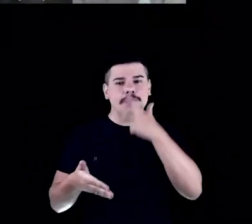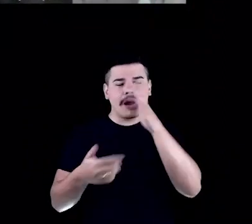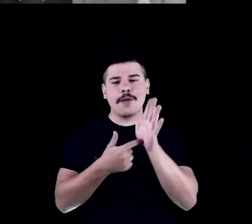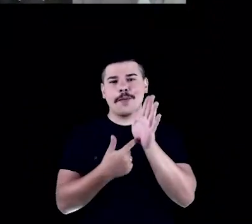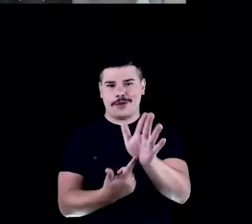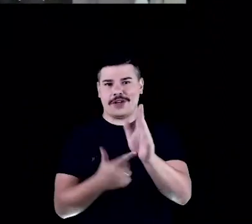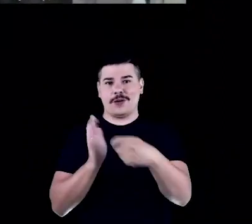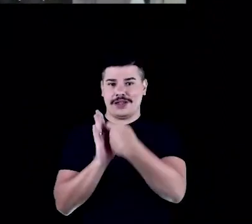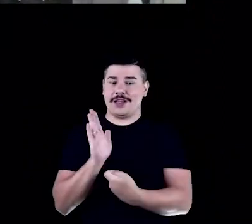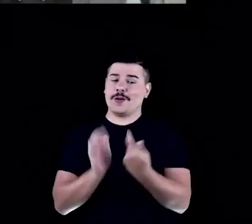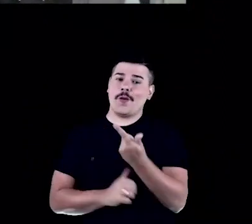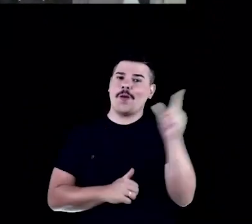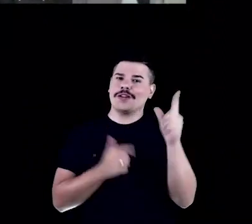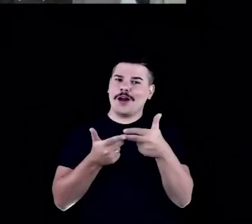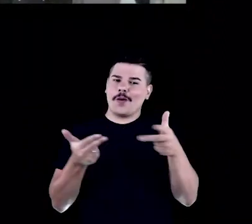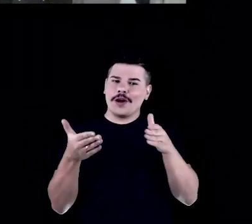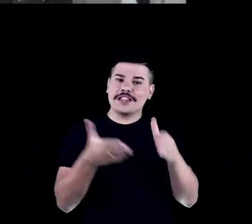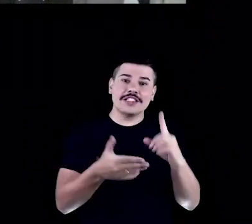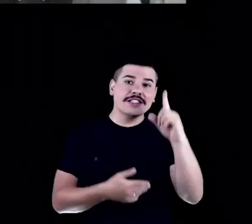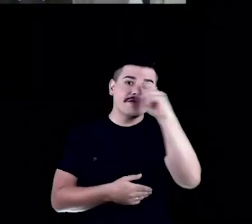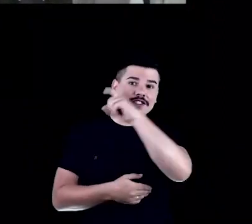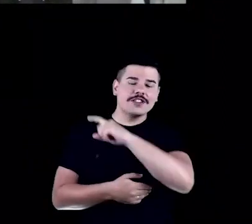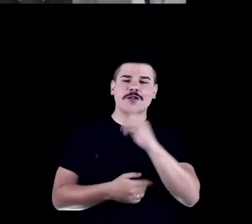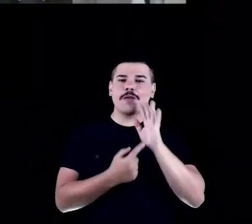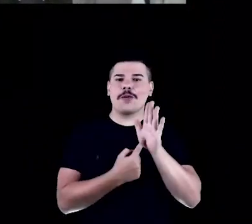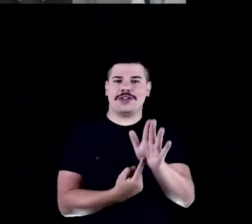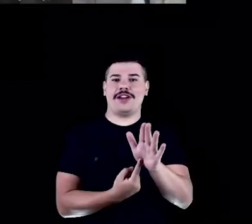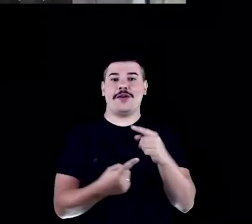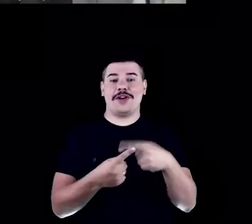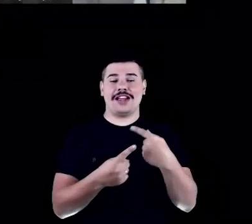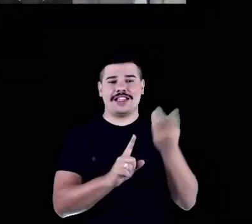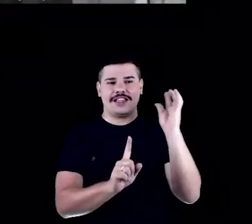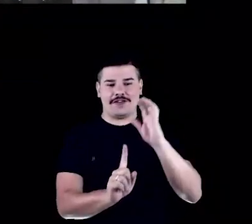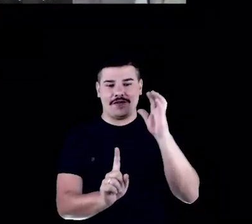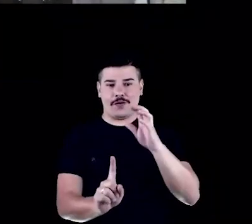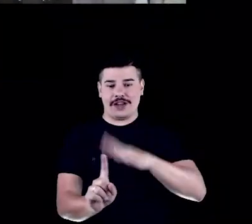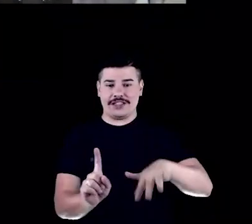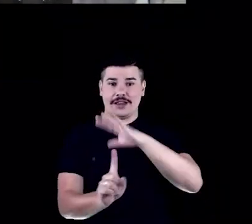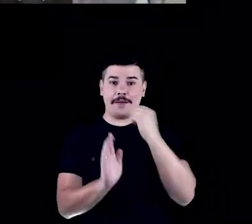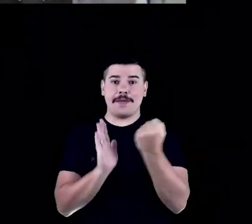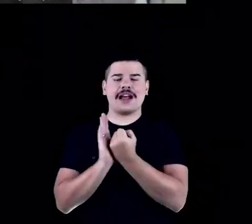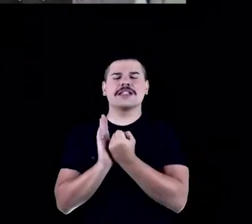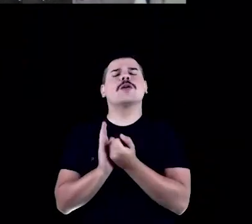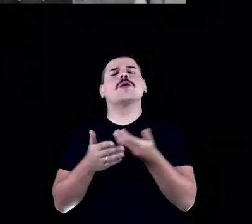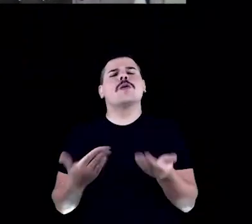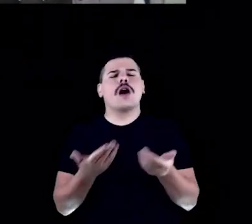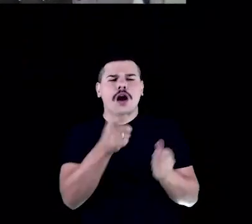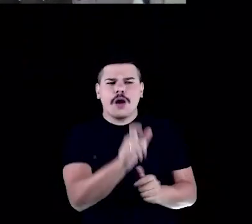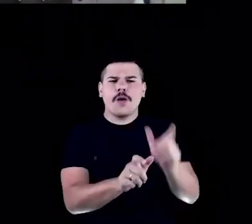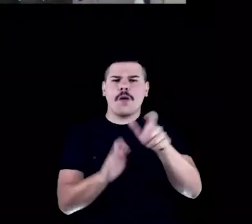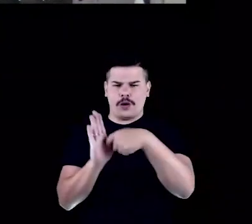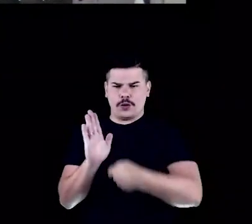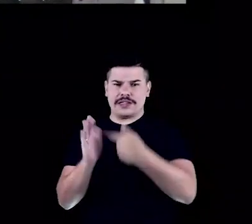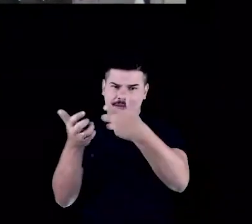Isso vai aparecer no texto. E uma coisa que eu sinto que é difícil de lidar também, porque essa influência da marcação, do até que ponto o autor tem que